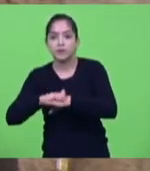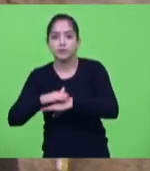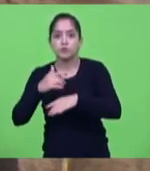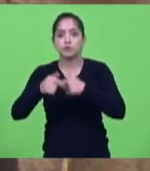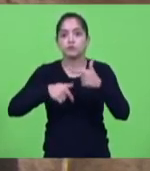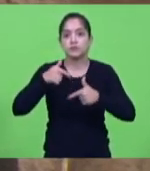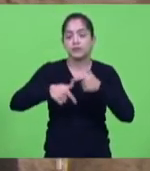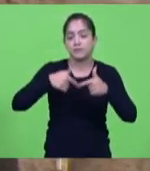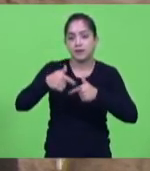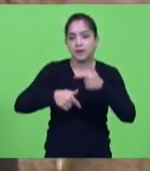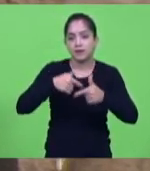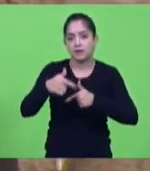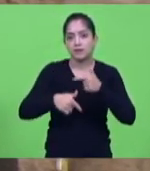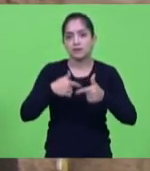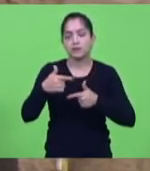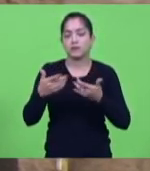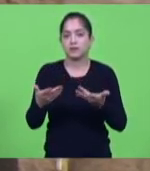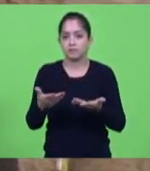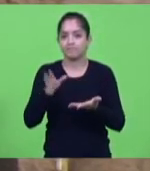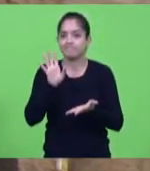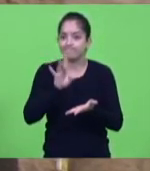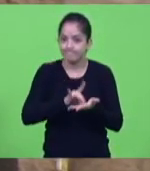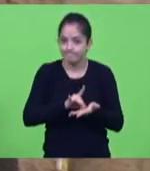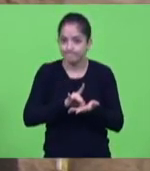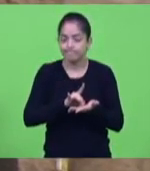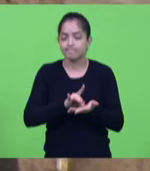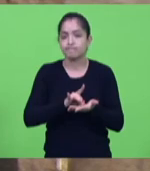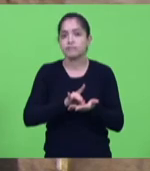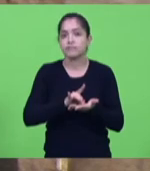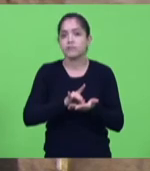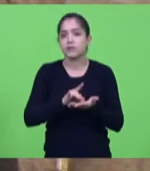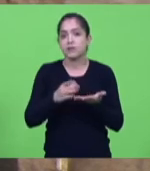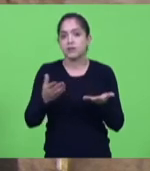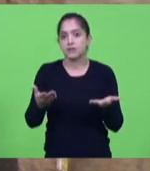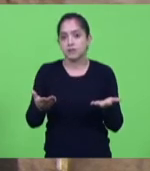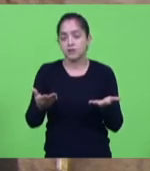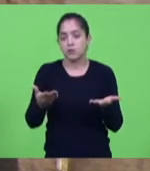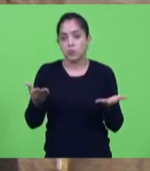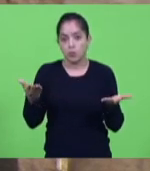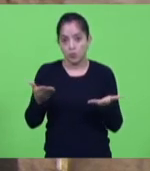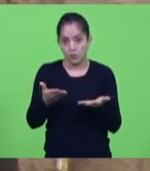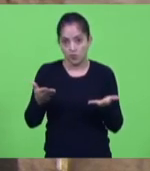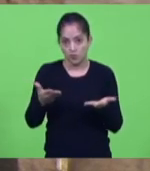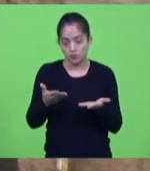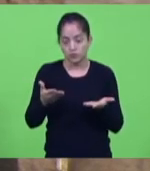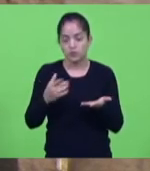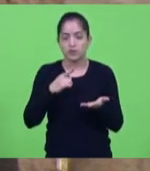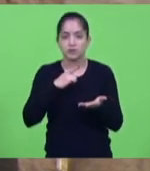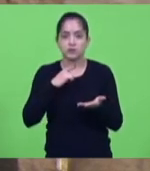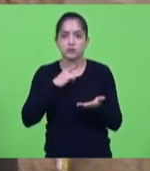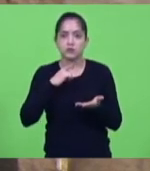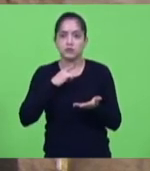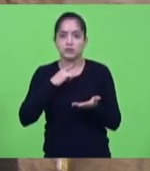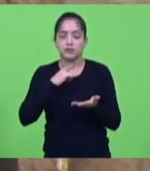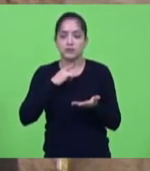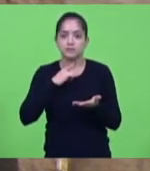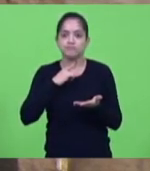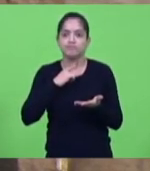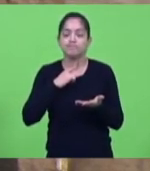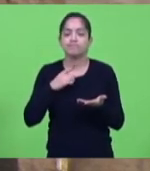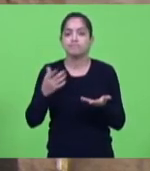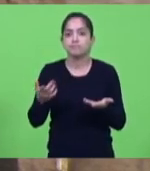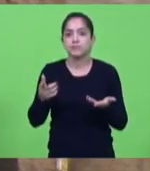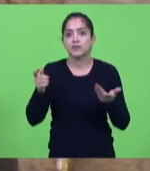que aconteçam as coisas. Então, hoje, nós temos uma possibilidade,